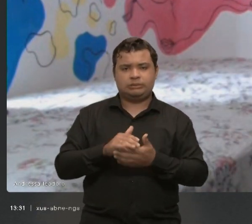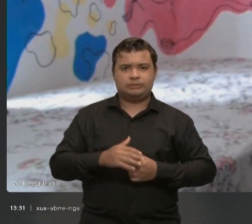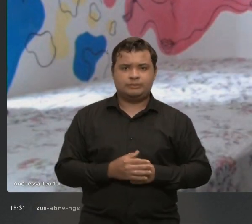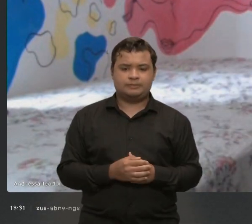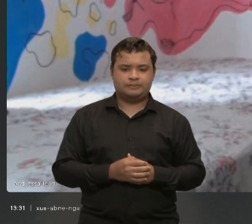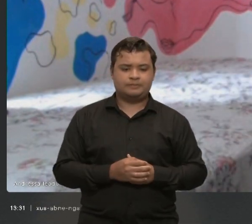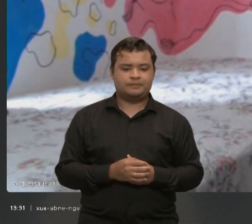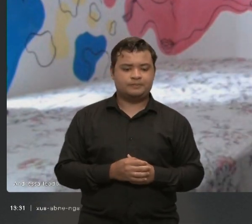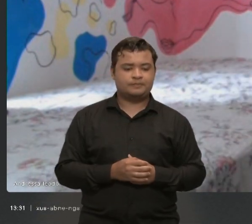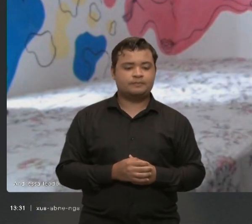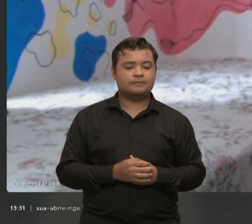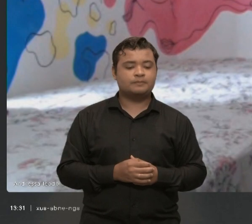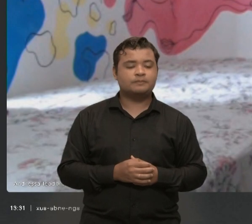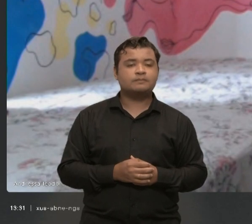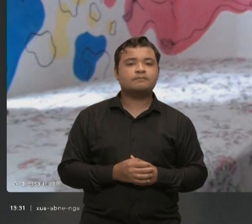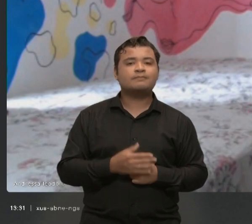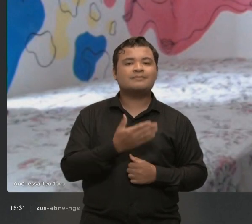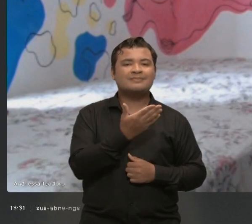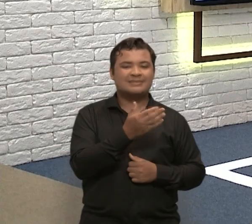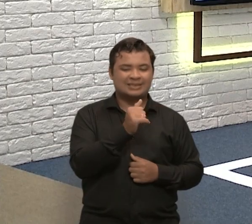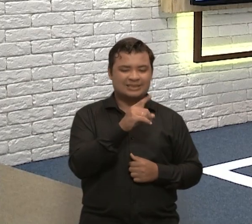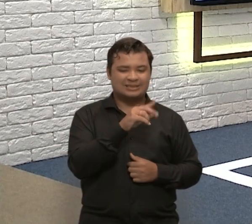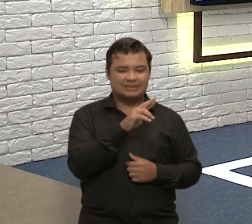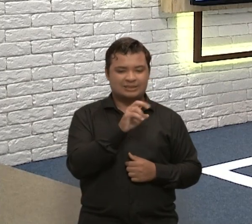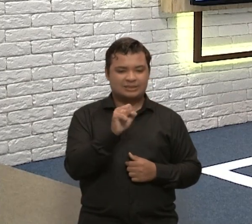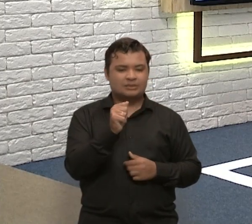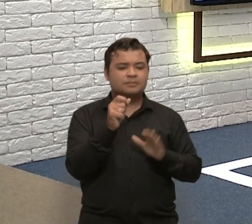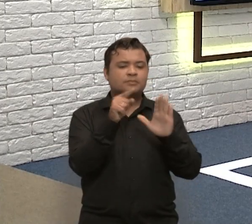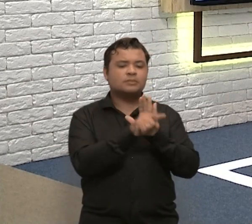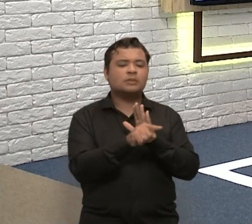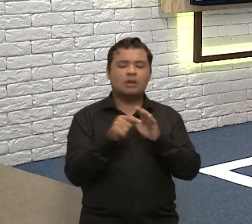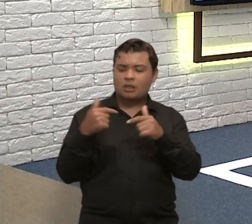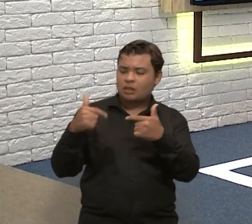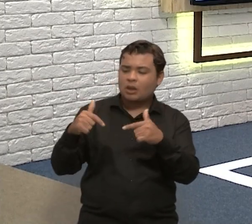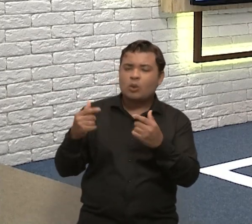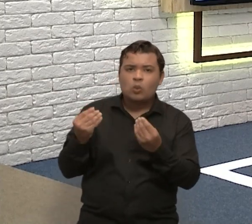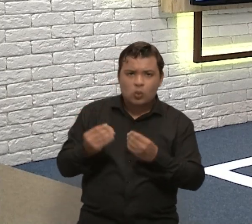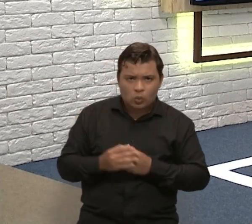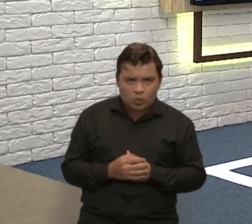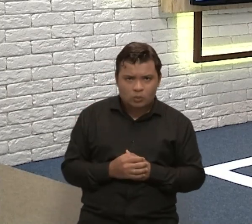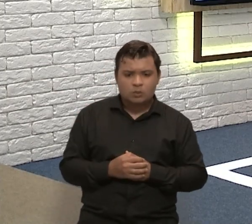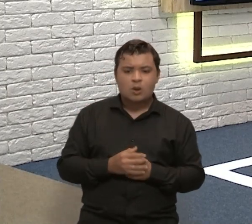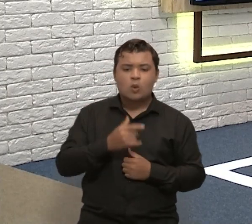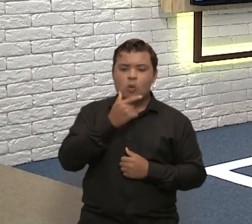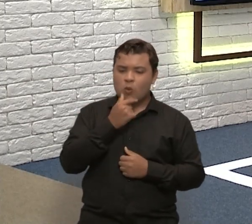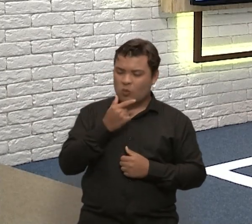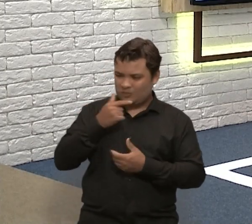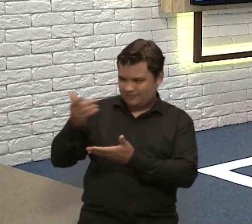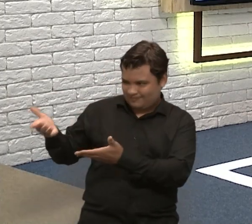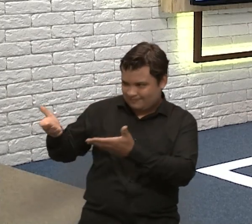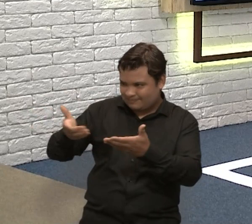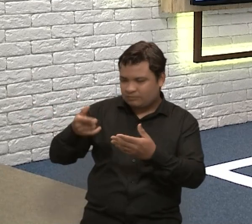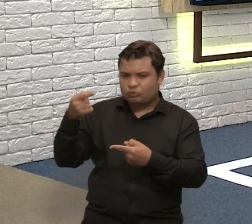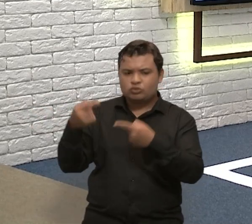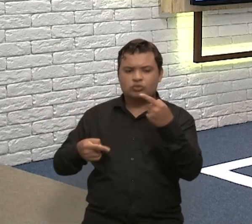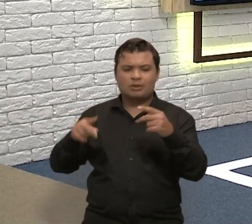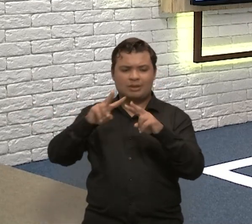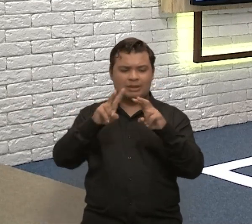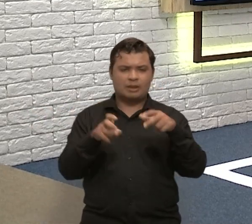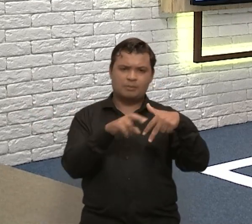Bom, e Andressa, como que é feito esse trabalho? Esses homens discutem questões relacionadas a